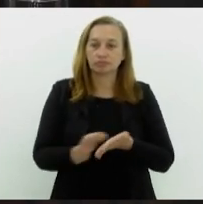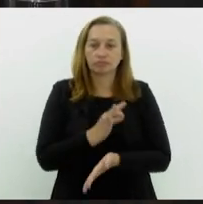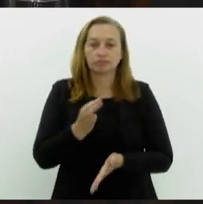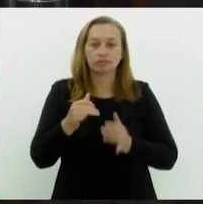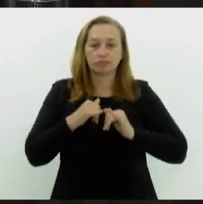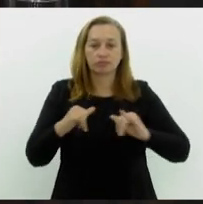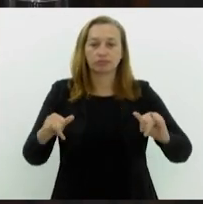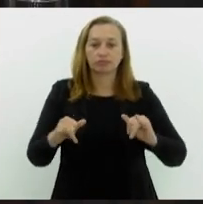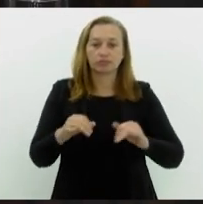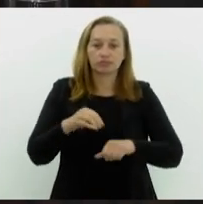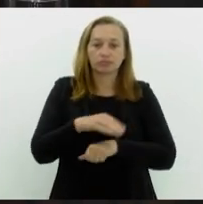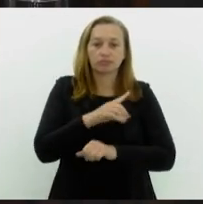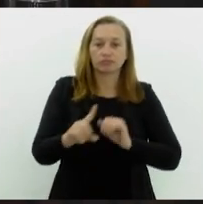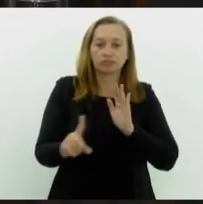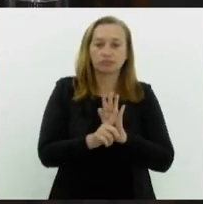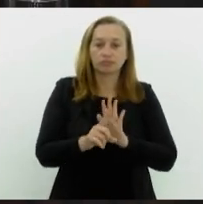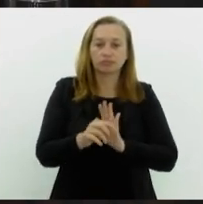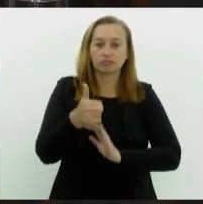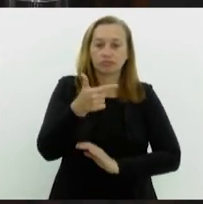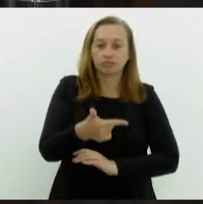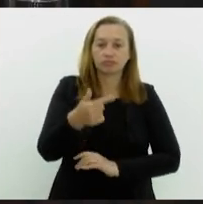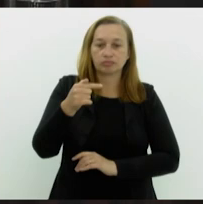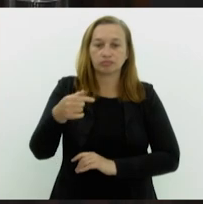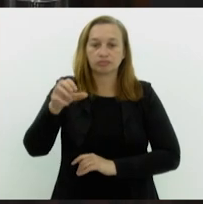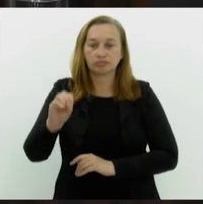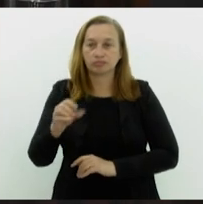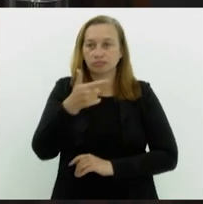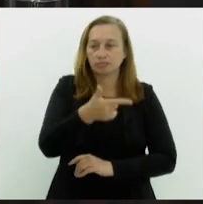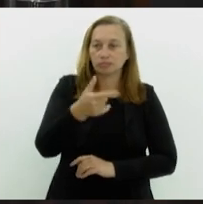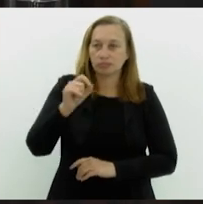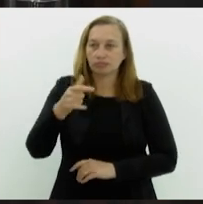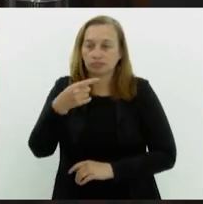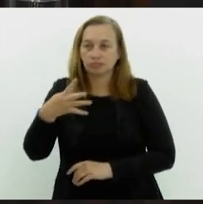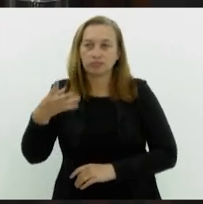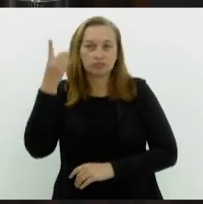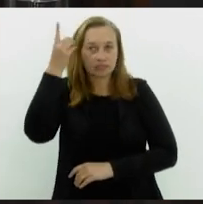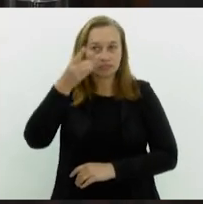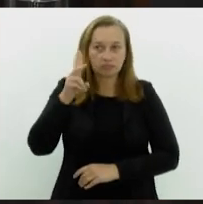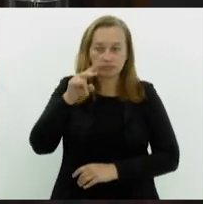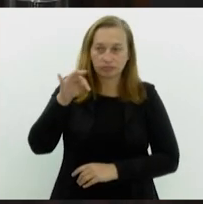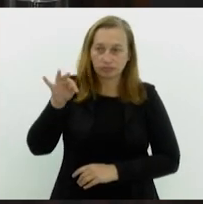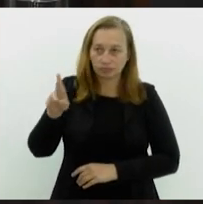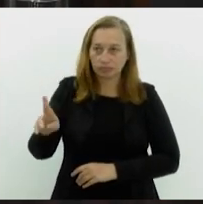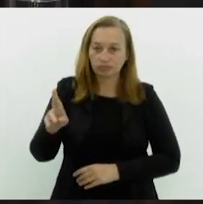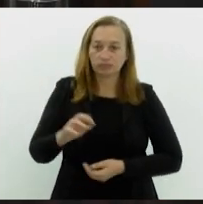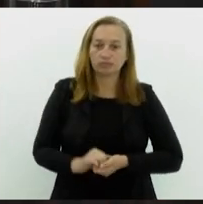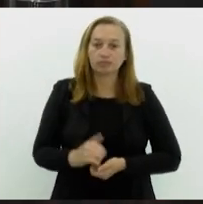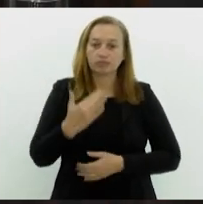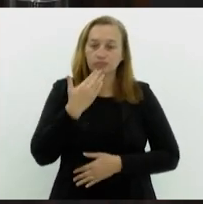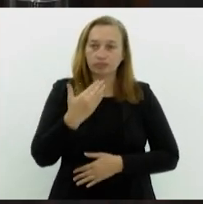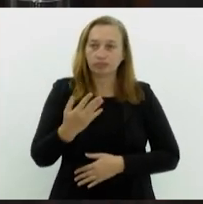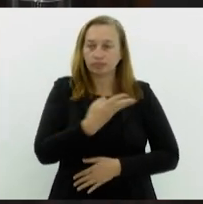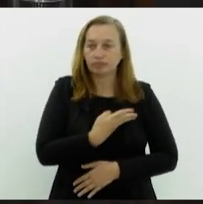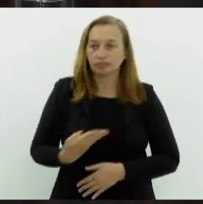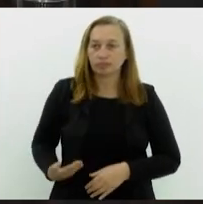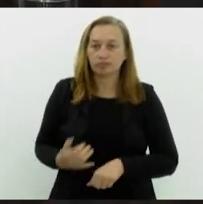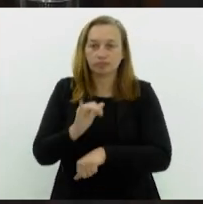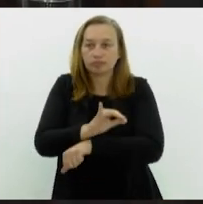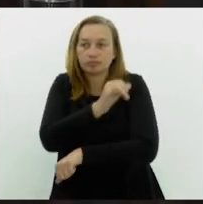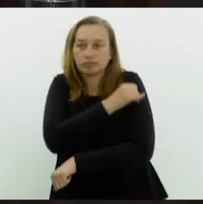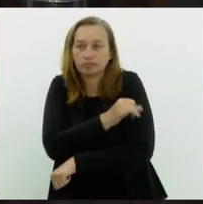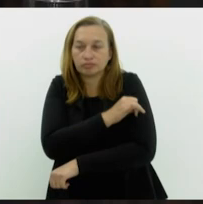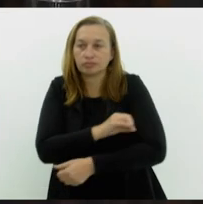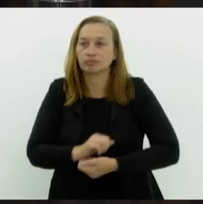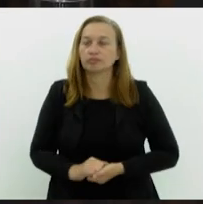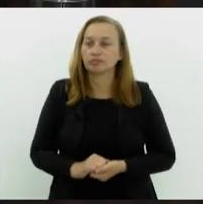Anuncio. Indicação legislativa número 270, de 24, de autoria do deputado Vitor Júnior, que solicita ao excelentíssimo senhor governador do estado do